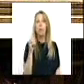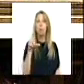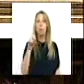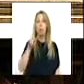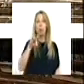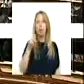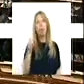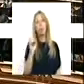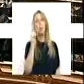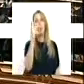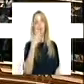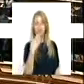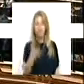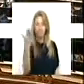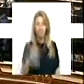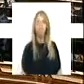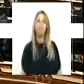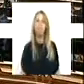Peço, faz favor.